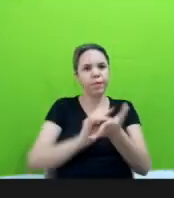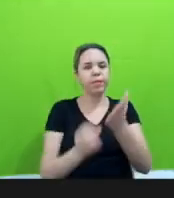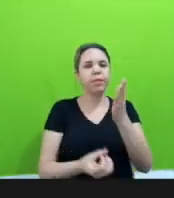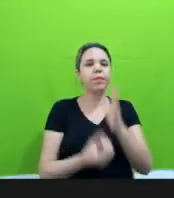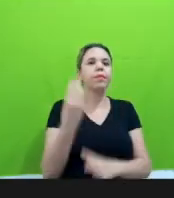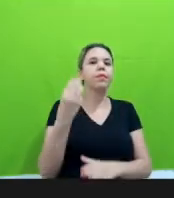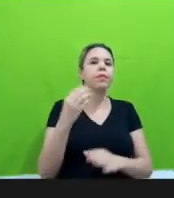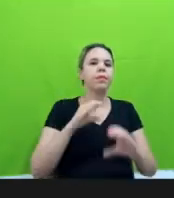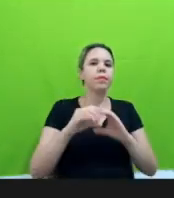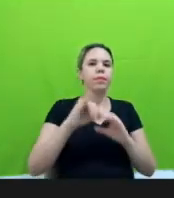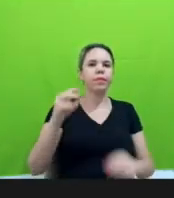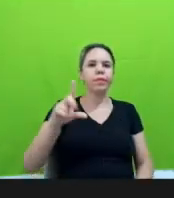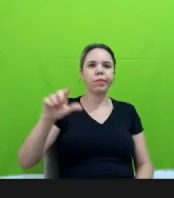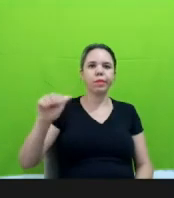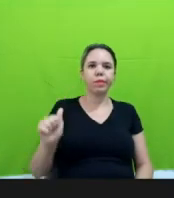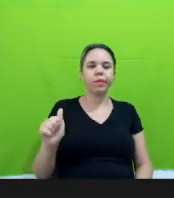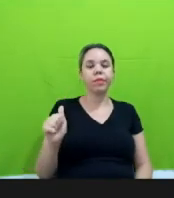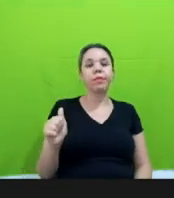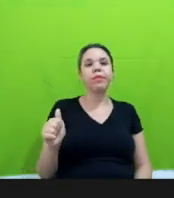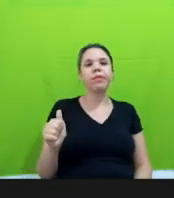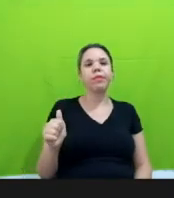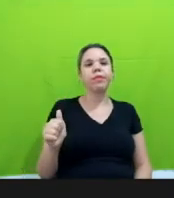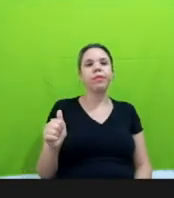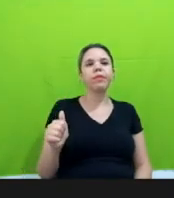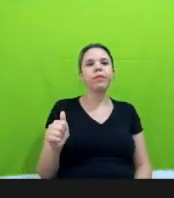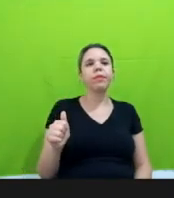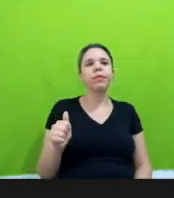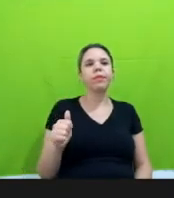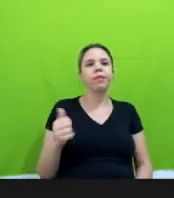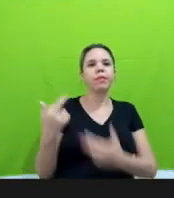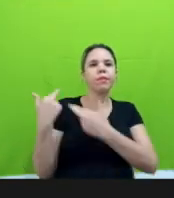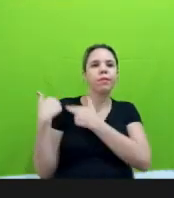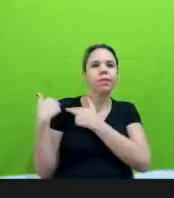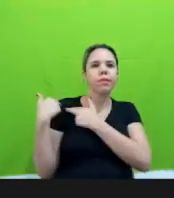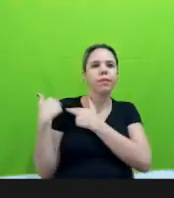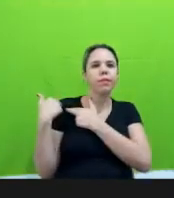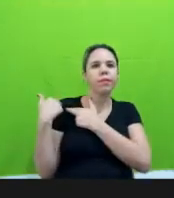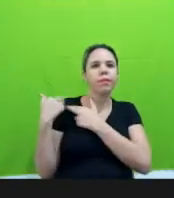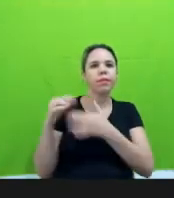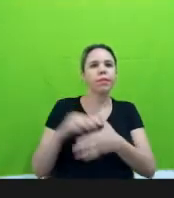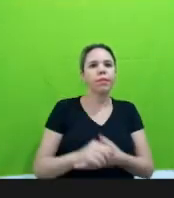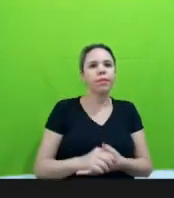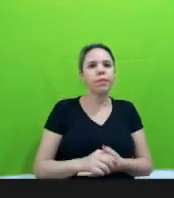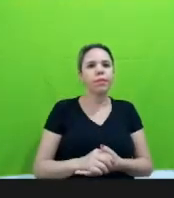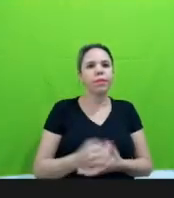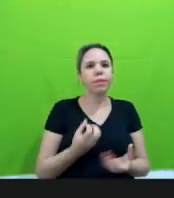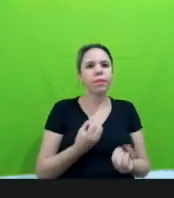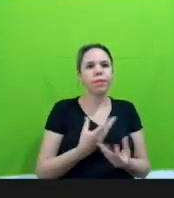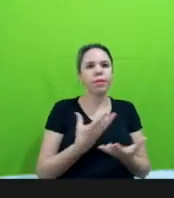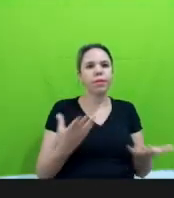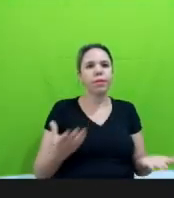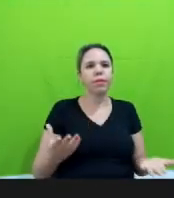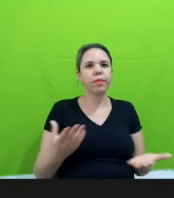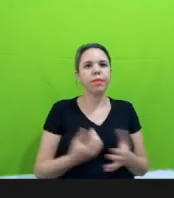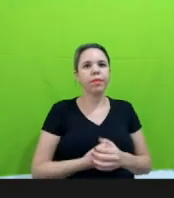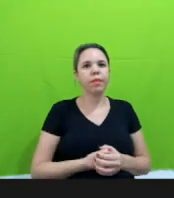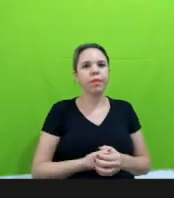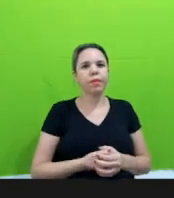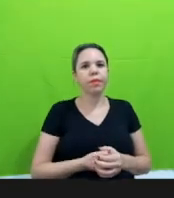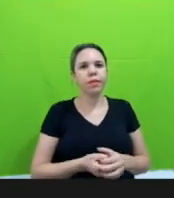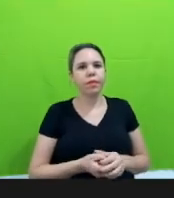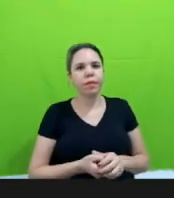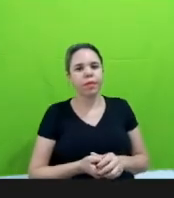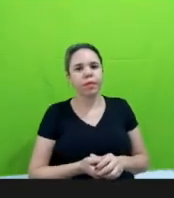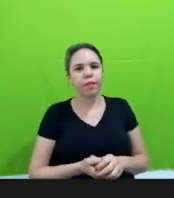ser da Júlia Rocha, que é coordenadora do Programa de Acesso à Informação e Transparência da Artigo